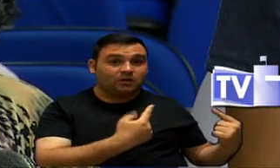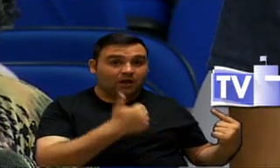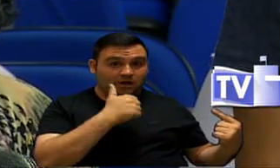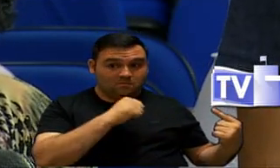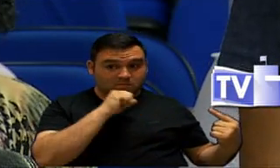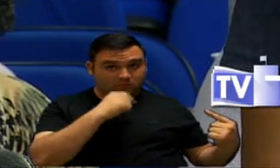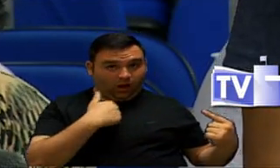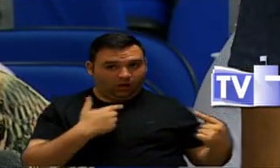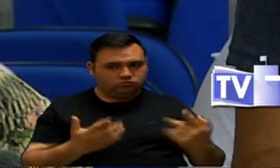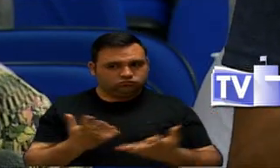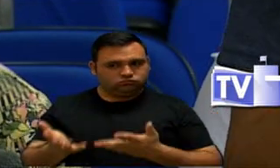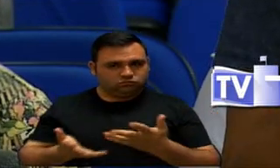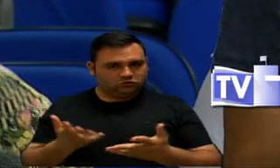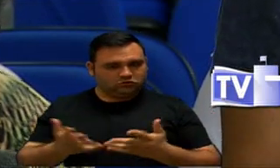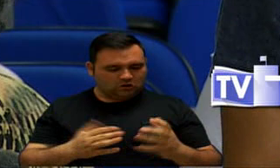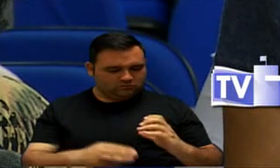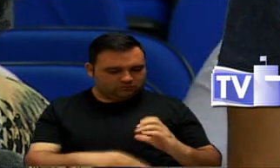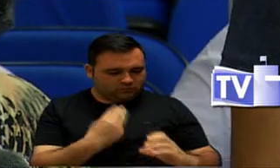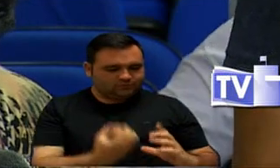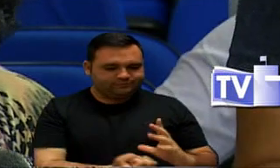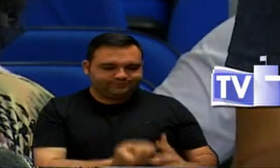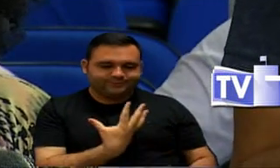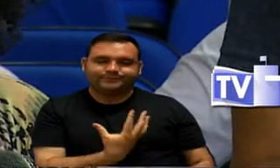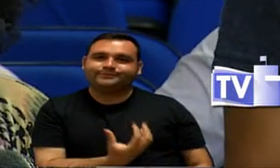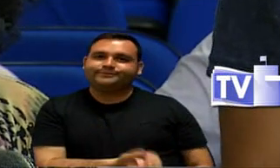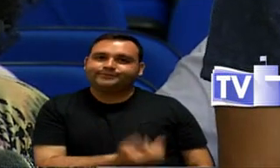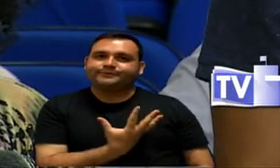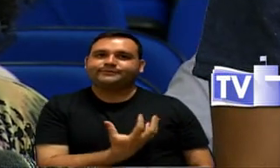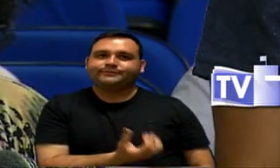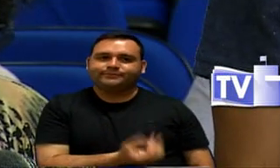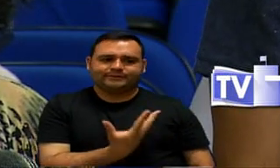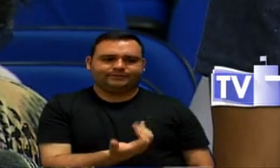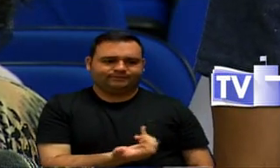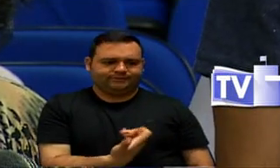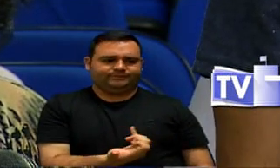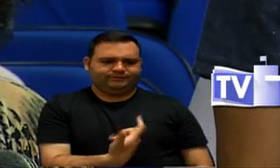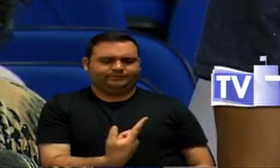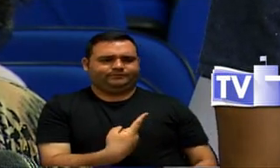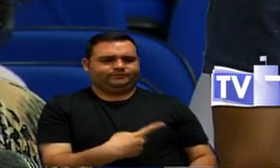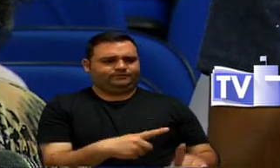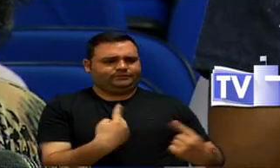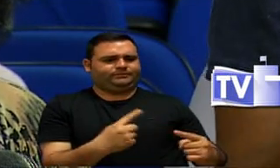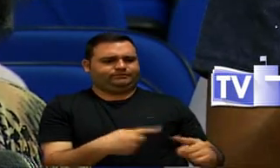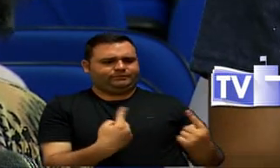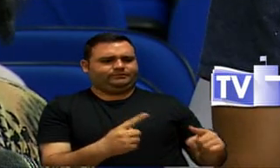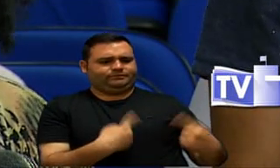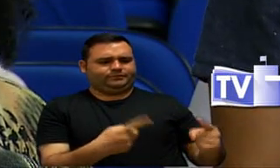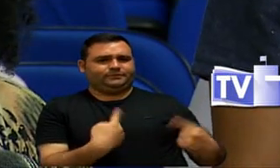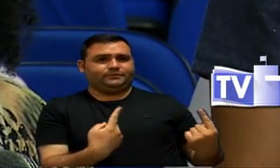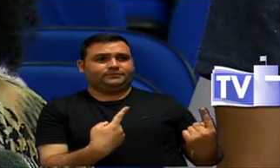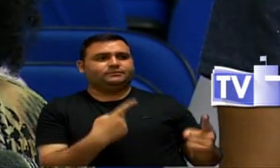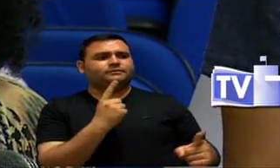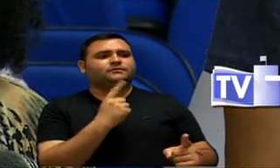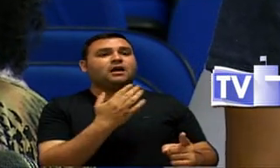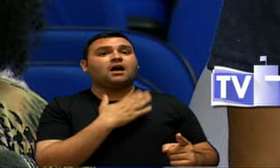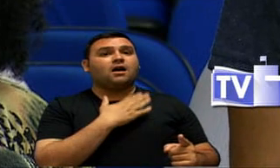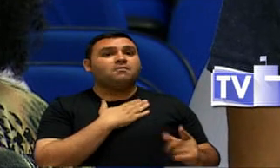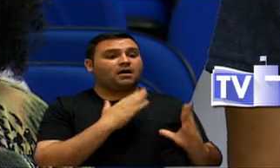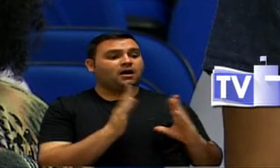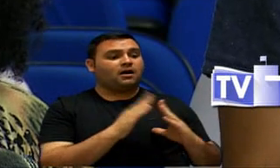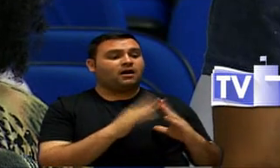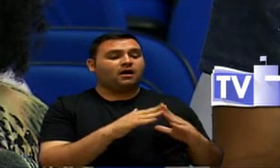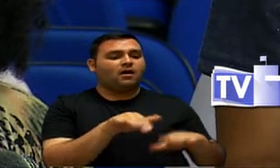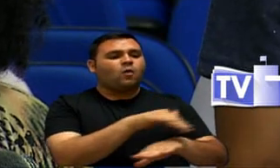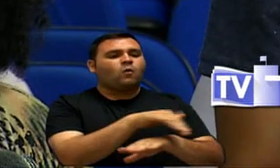mãe, e ele mandando mensagem para mim. E eu não sei como ele descobriu o meu endereço,